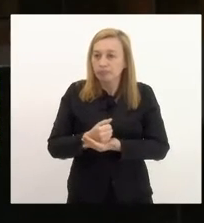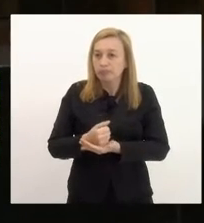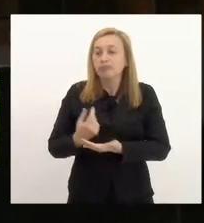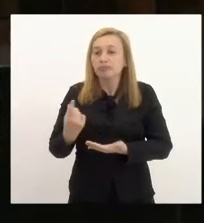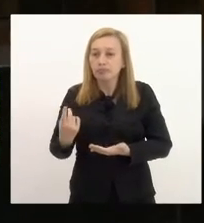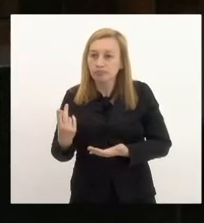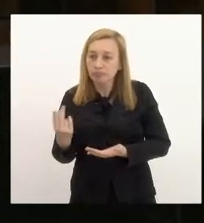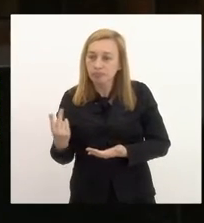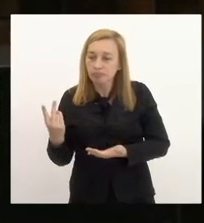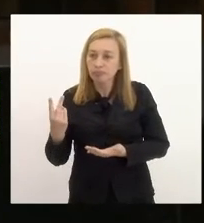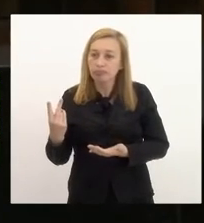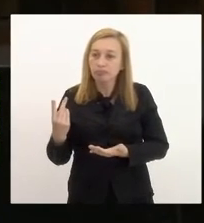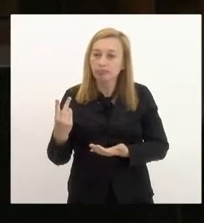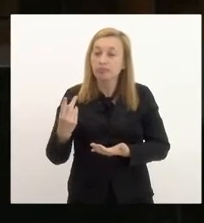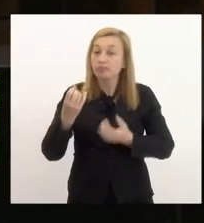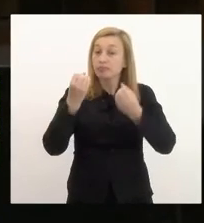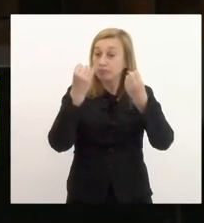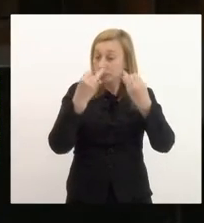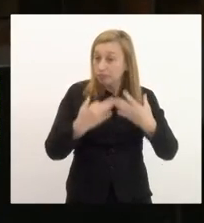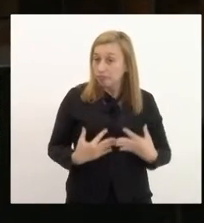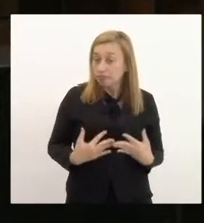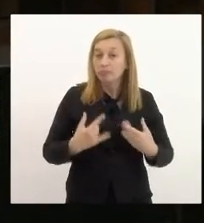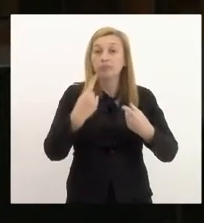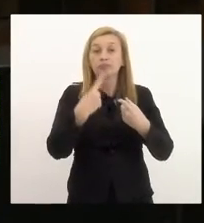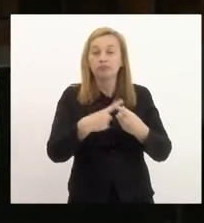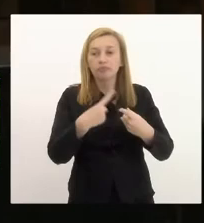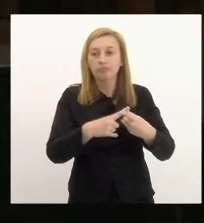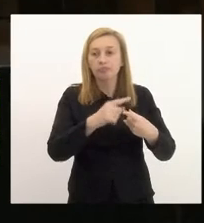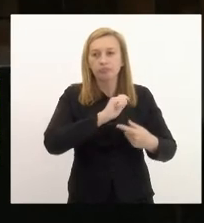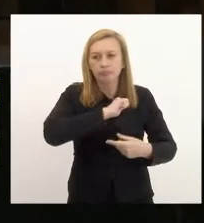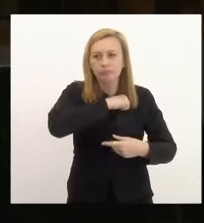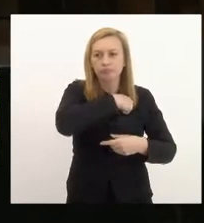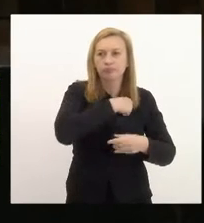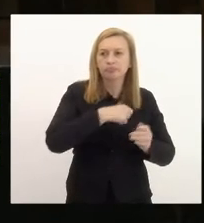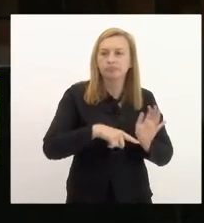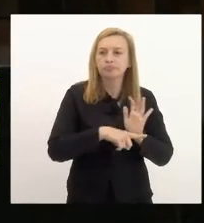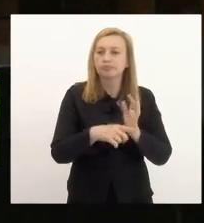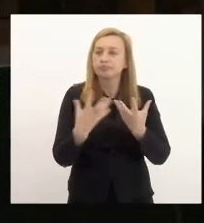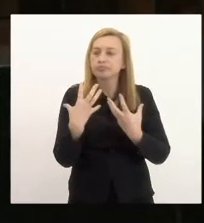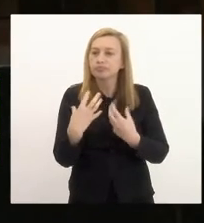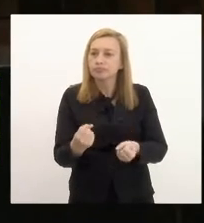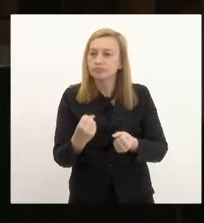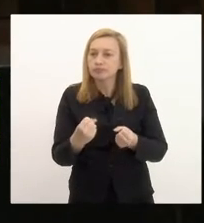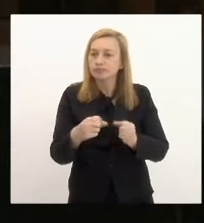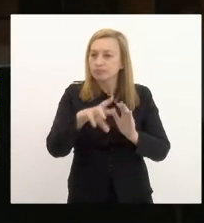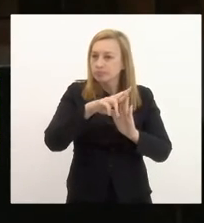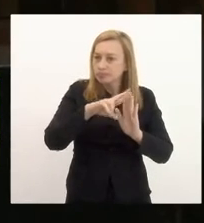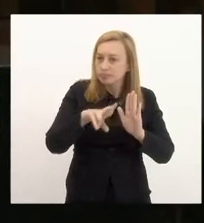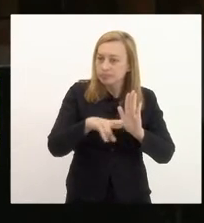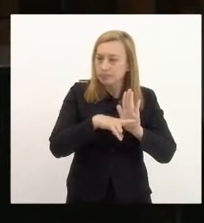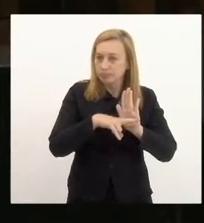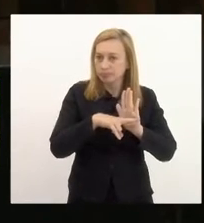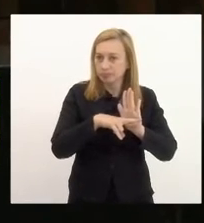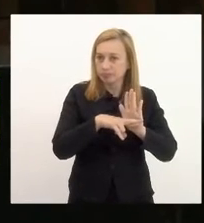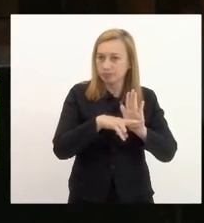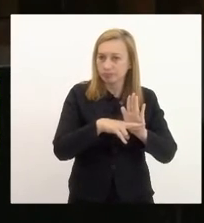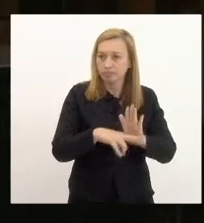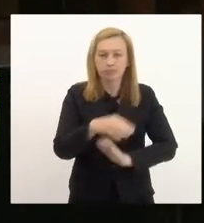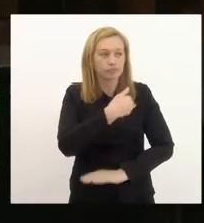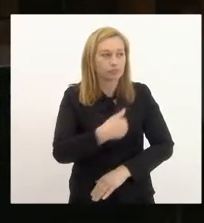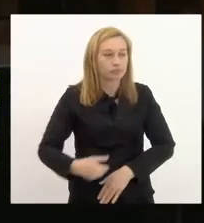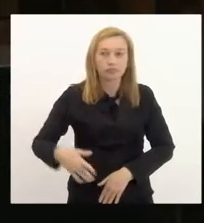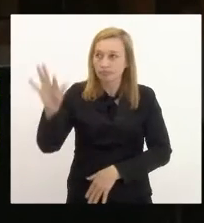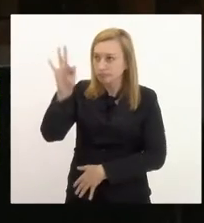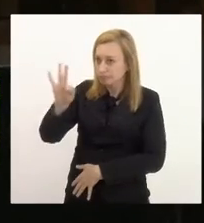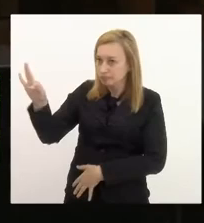esclarecer Porque que o o regime de recuperação fiscal tem que ser aceito nos termos colocados pelo